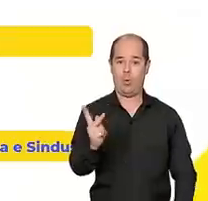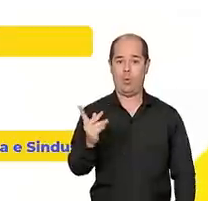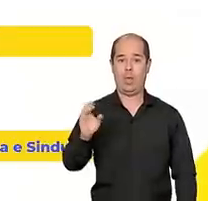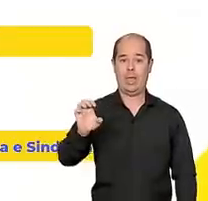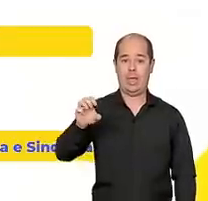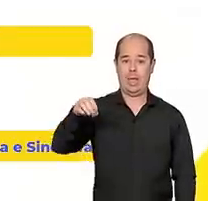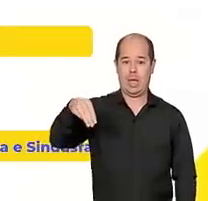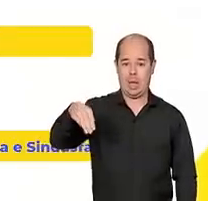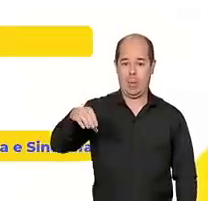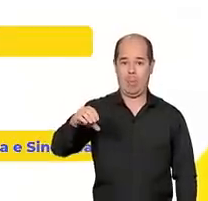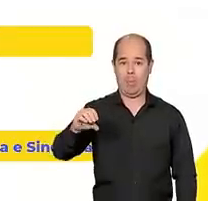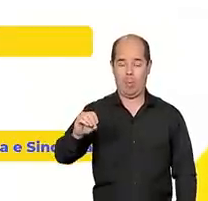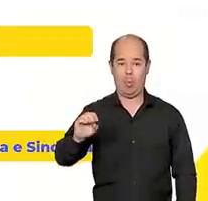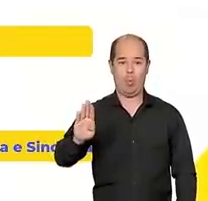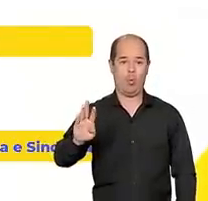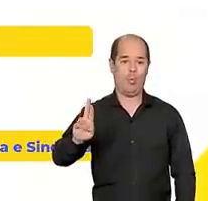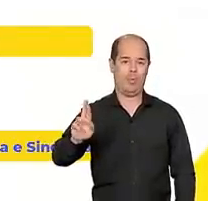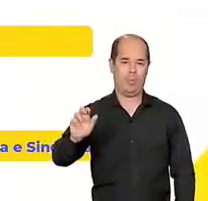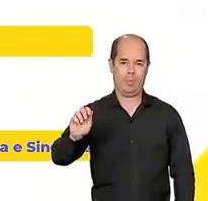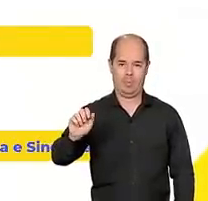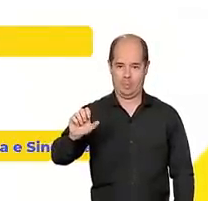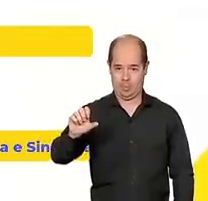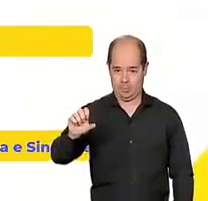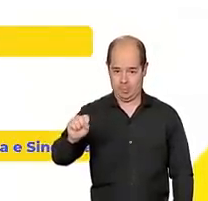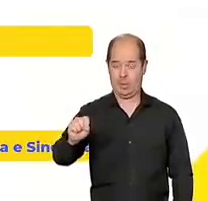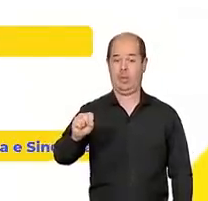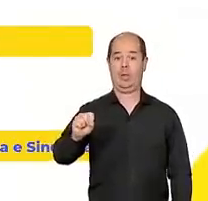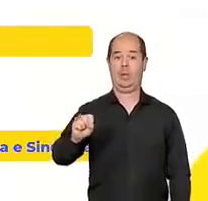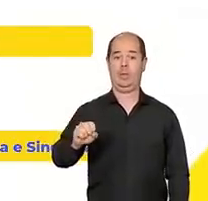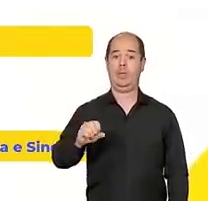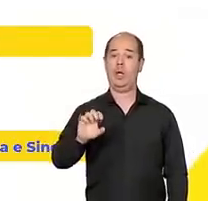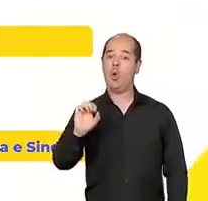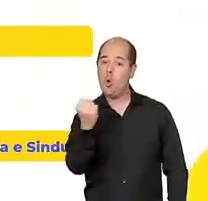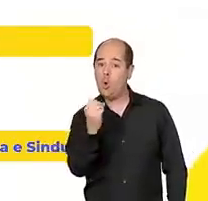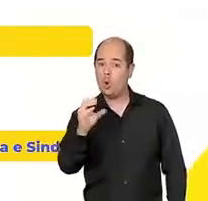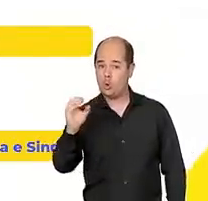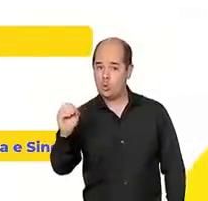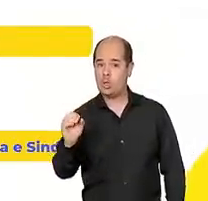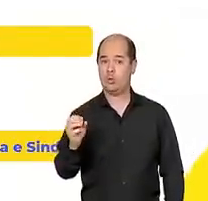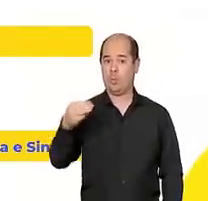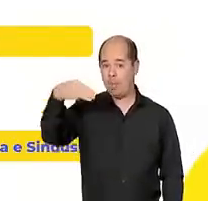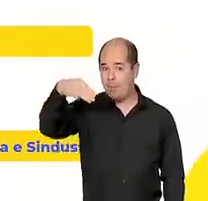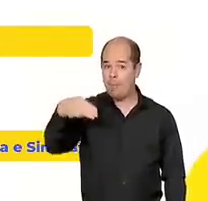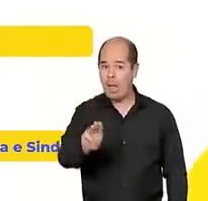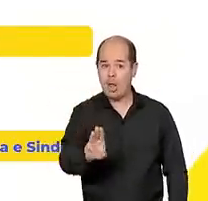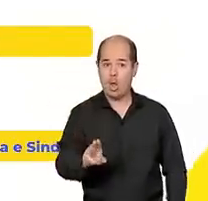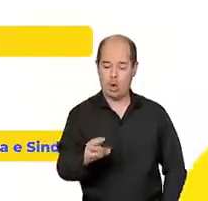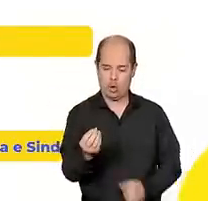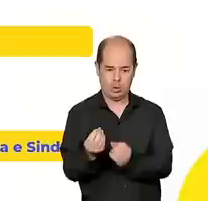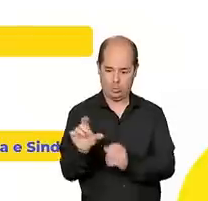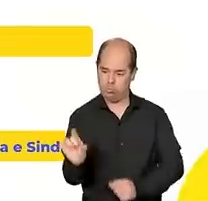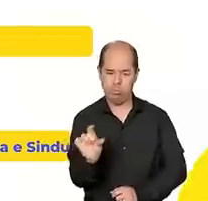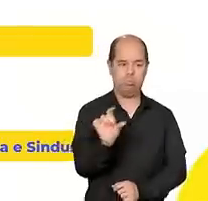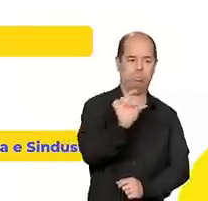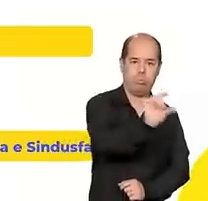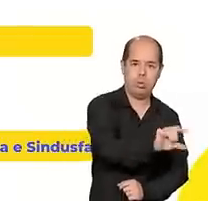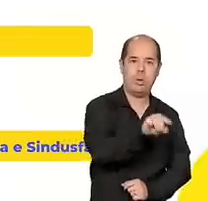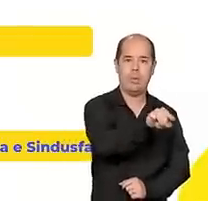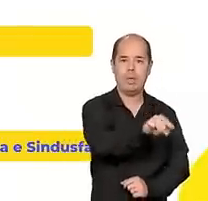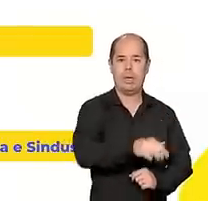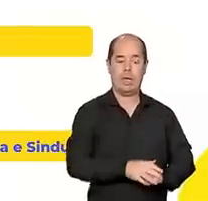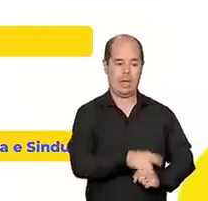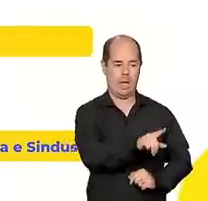conquista, com 800 milhões previstos para a conclusão da produção nacional